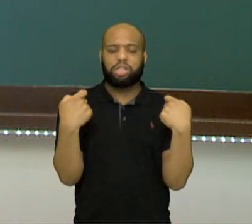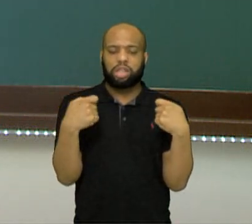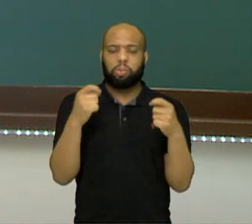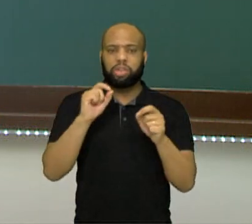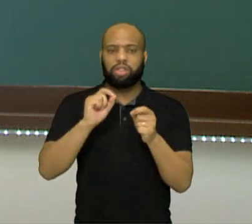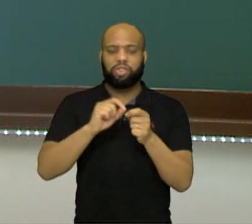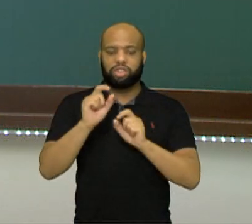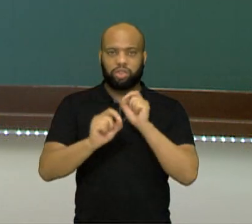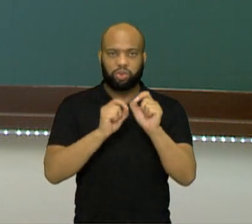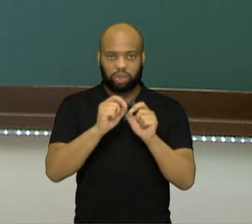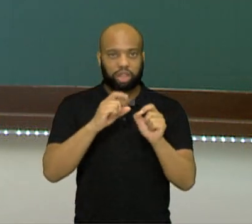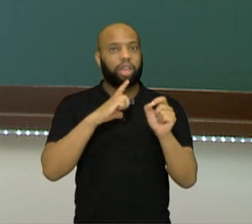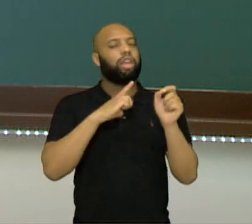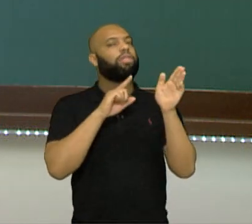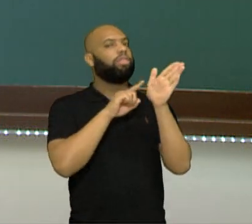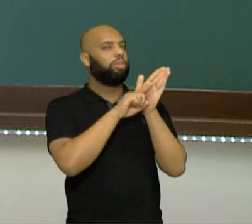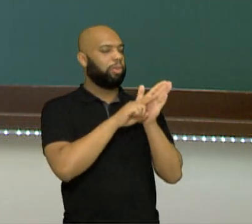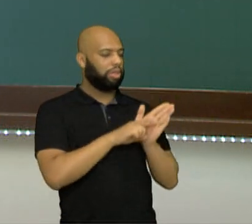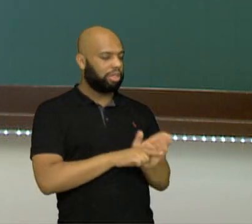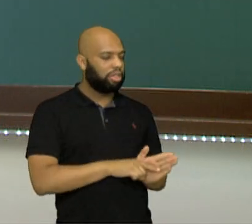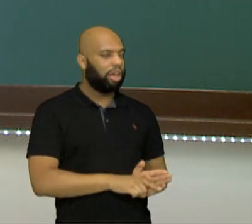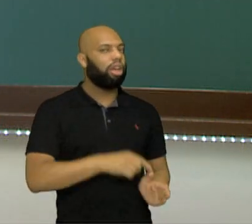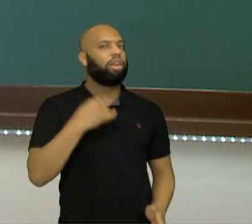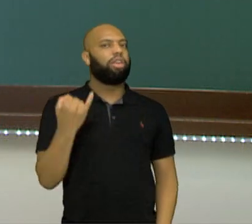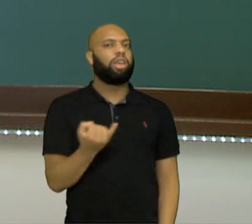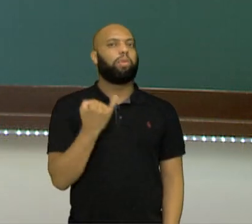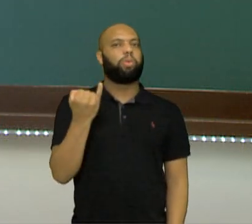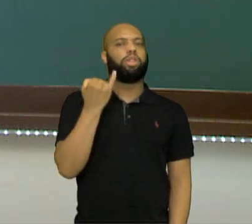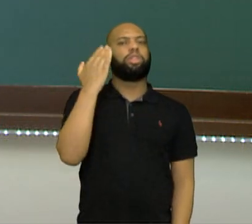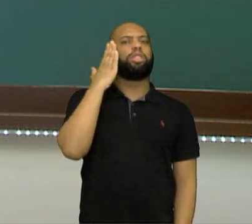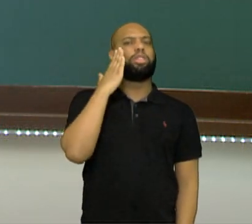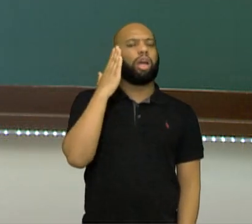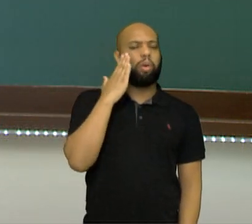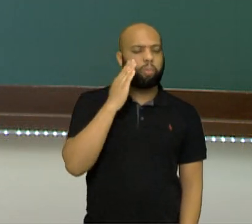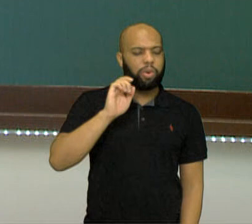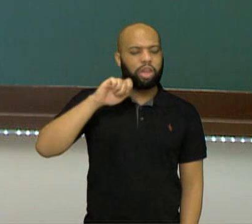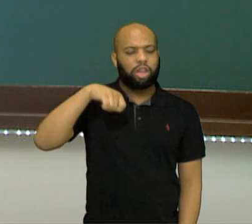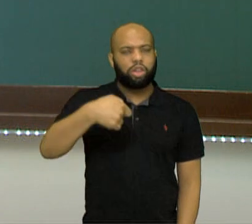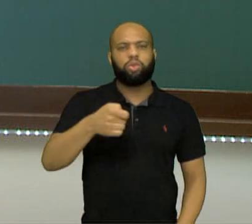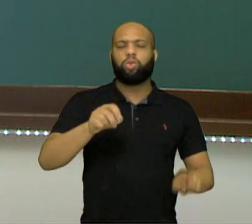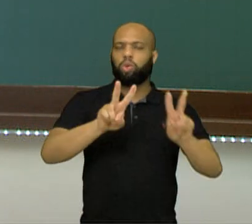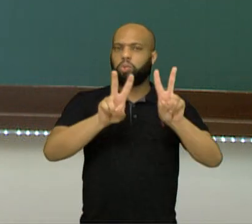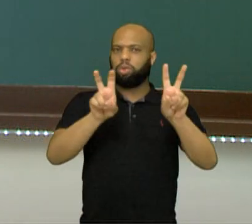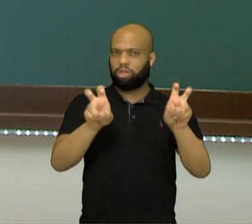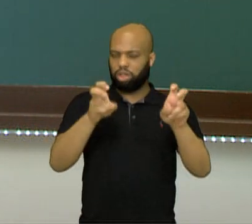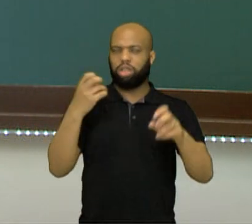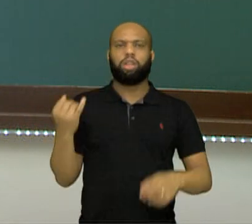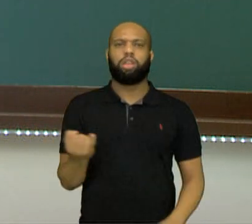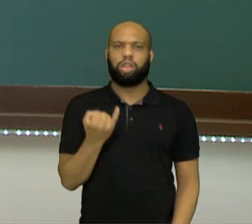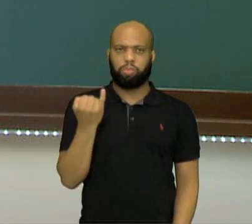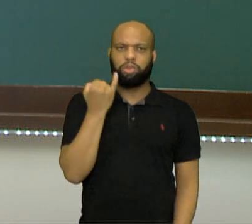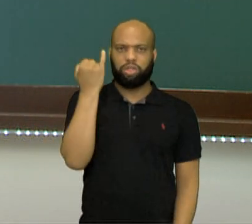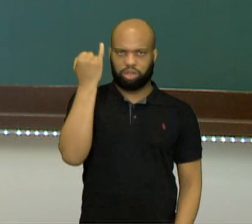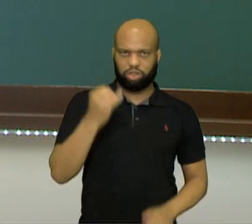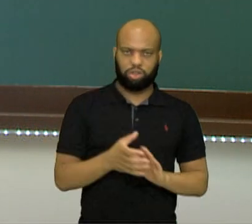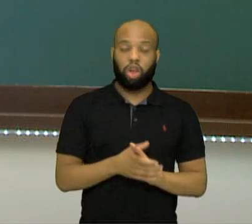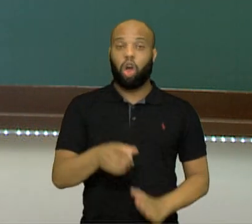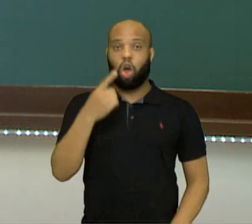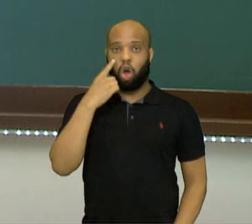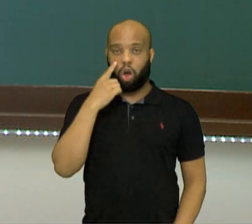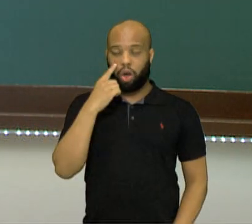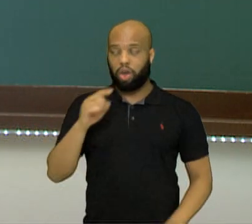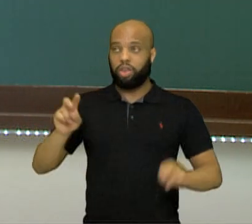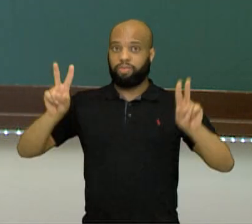quê? Pesquisar. É saber sobre o assunto, saber mais sobre o tema. Ih, professor, assunto e tema